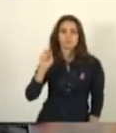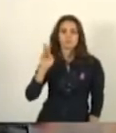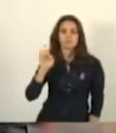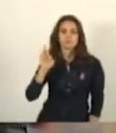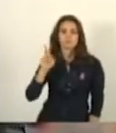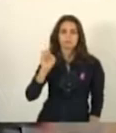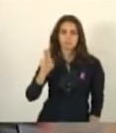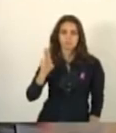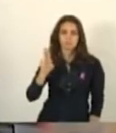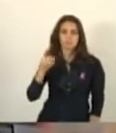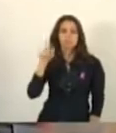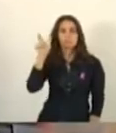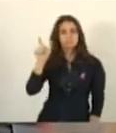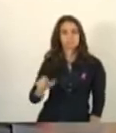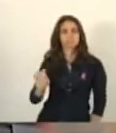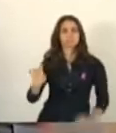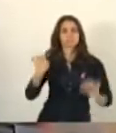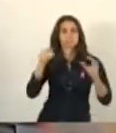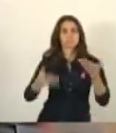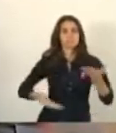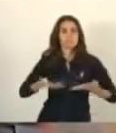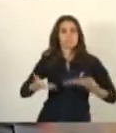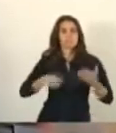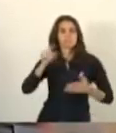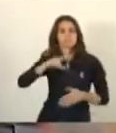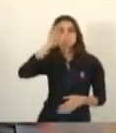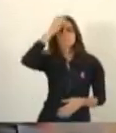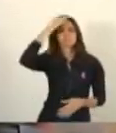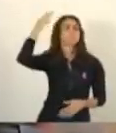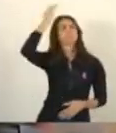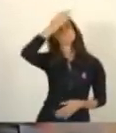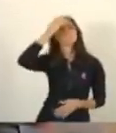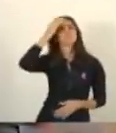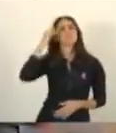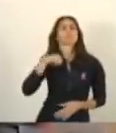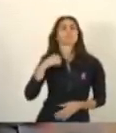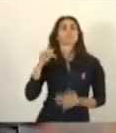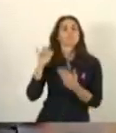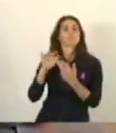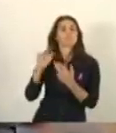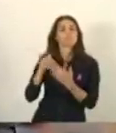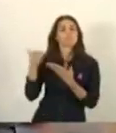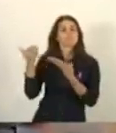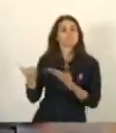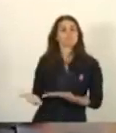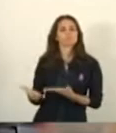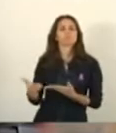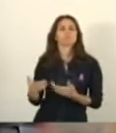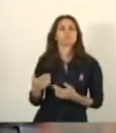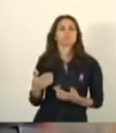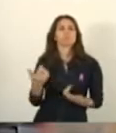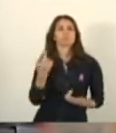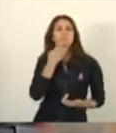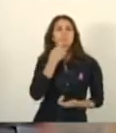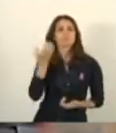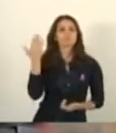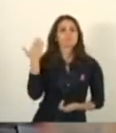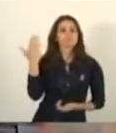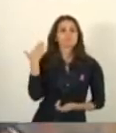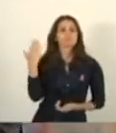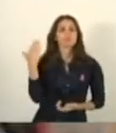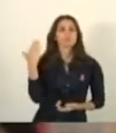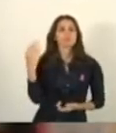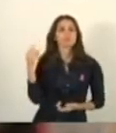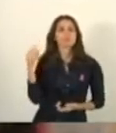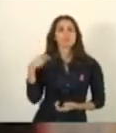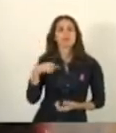prestou relevante serviço ao Estado do Espírito Santo. Eu tive a oportunidade de ter muitos contatos com ele, inclusive agora, por último, a